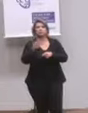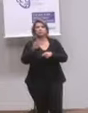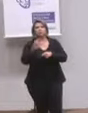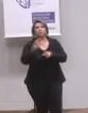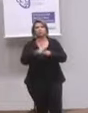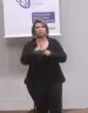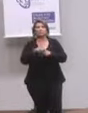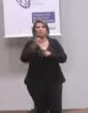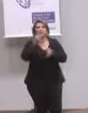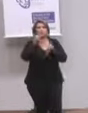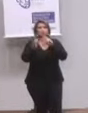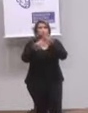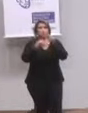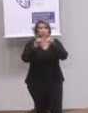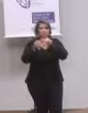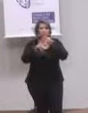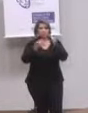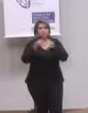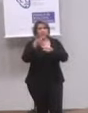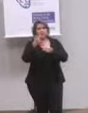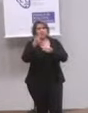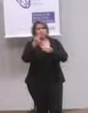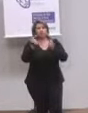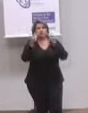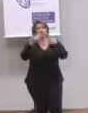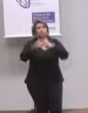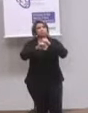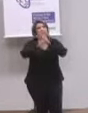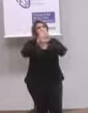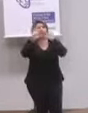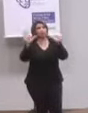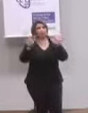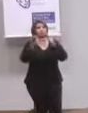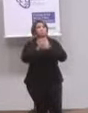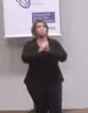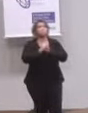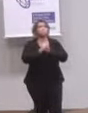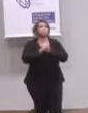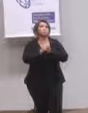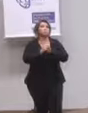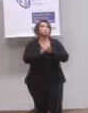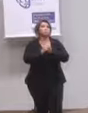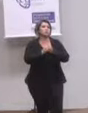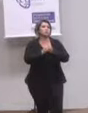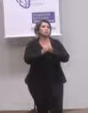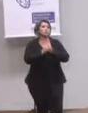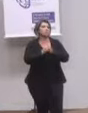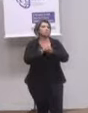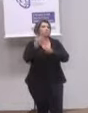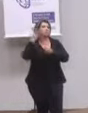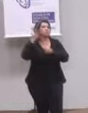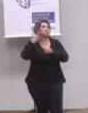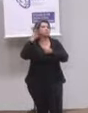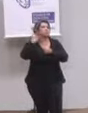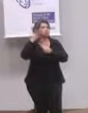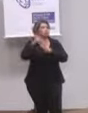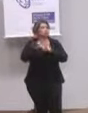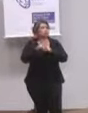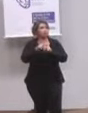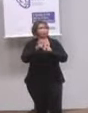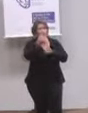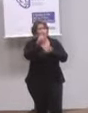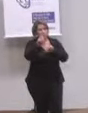dão muitas opiniões e a gente, óbvio, que precisa de esclarecer essas dúvidas, né? Então, com relação a tratamentos